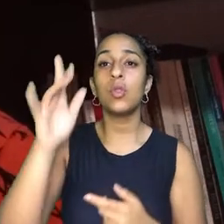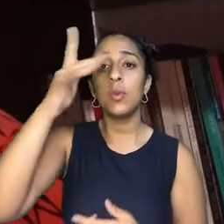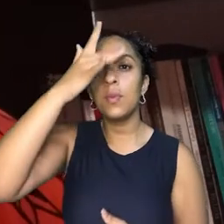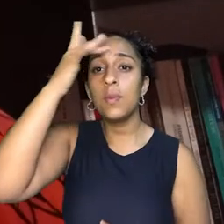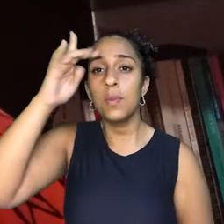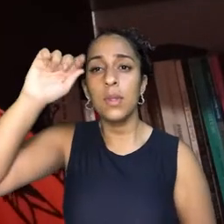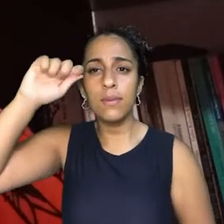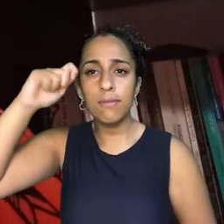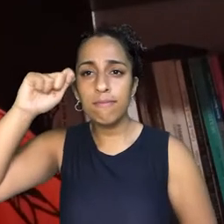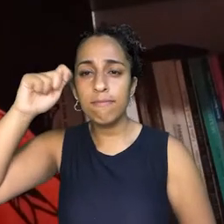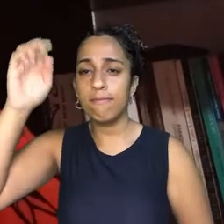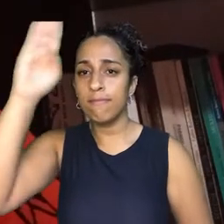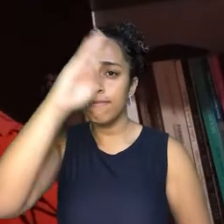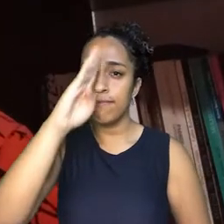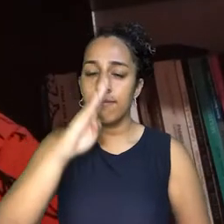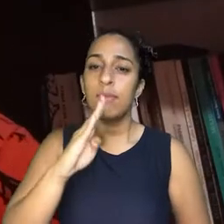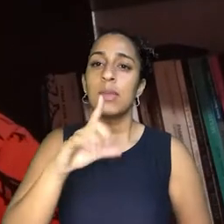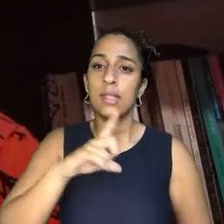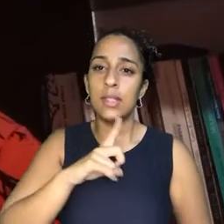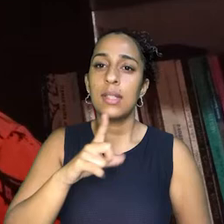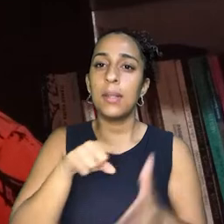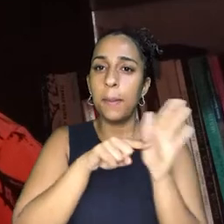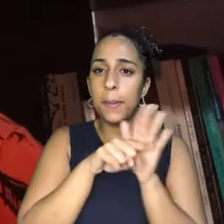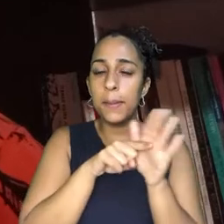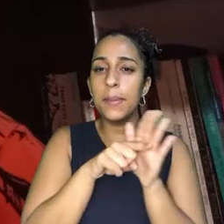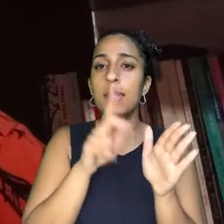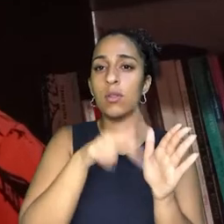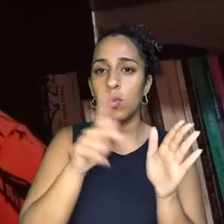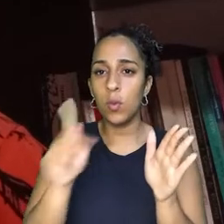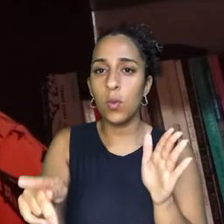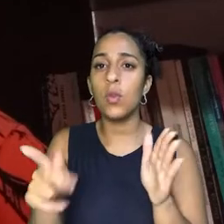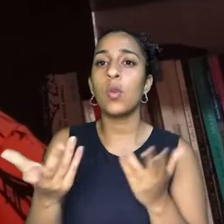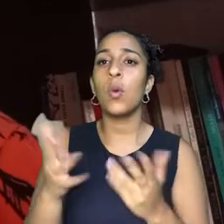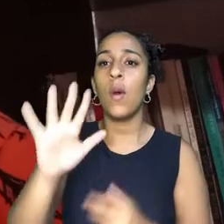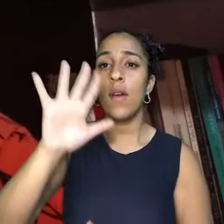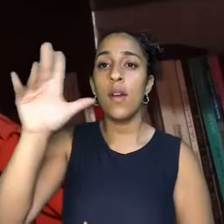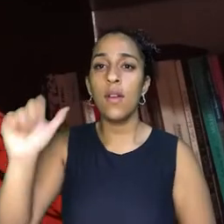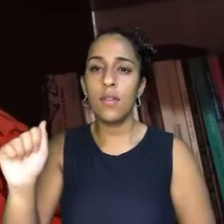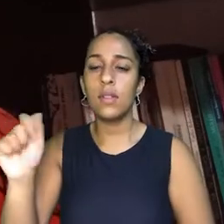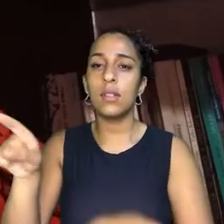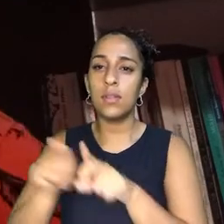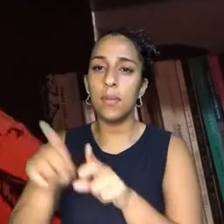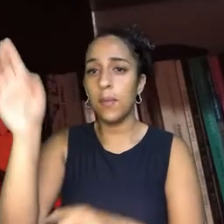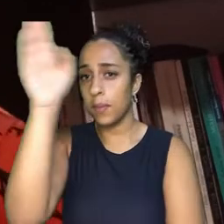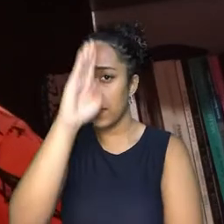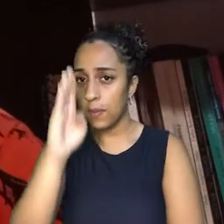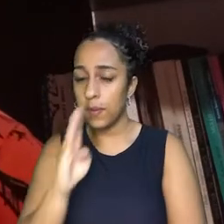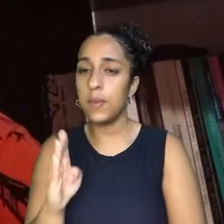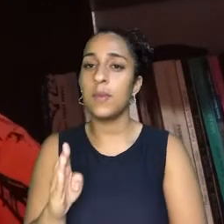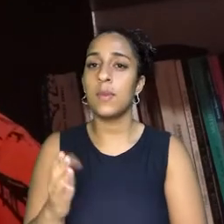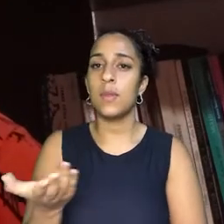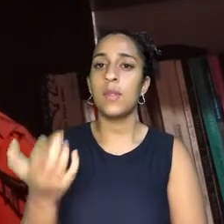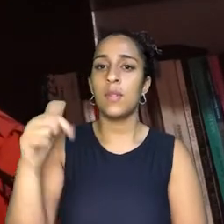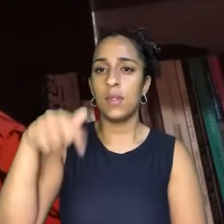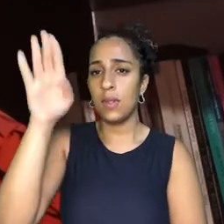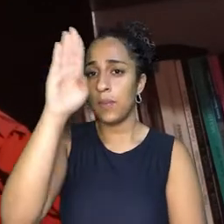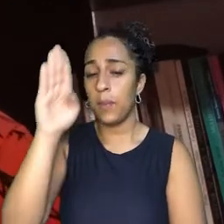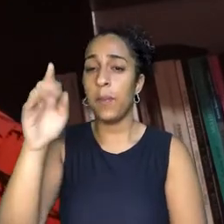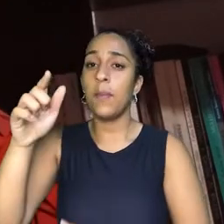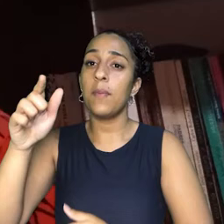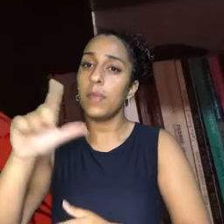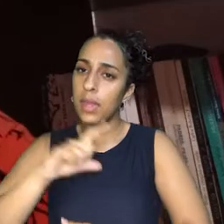brasileiros existentes na pesquisa do Professor Luiz Geraldo os africanos e afro-brasileiro em diáspora no Brasil